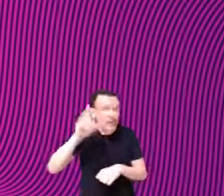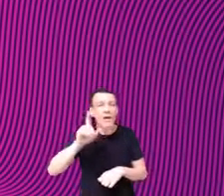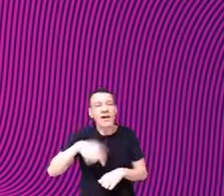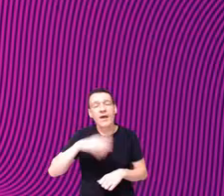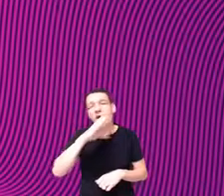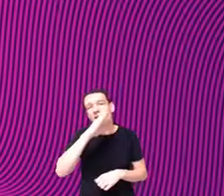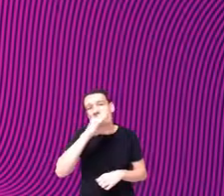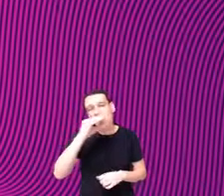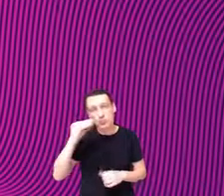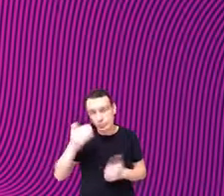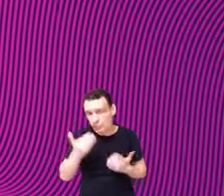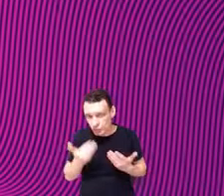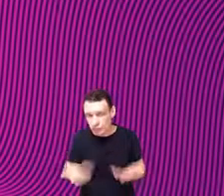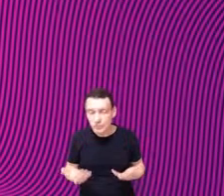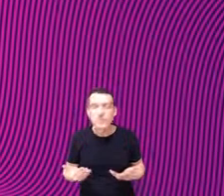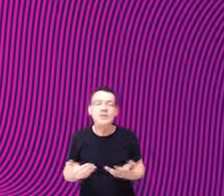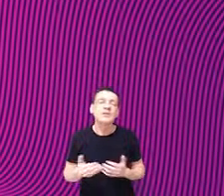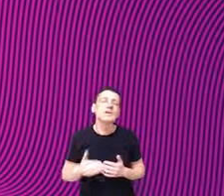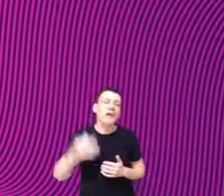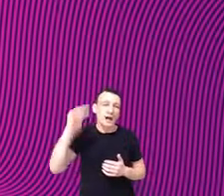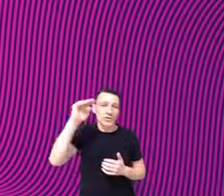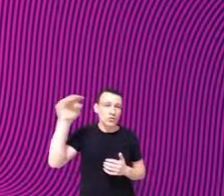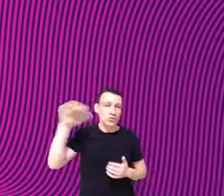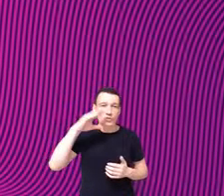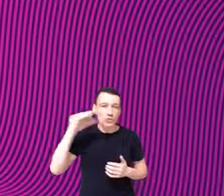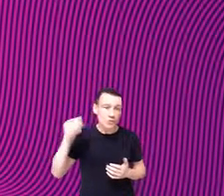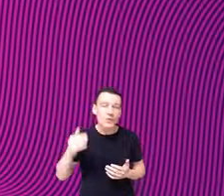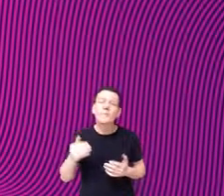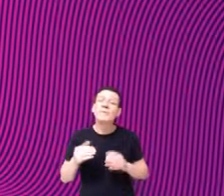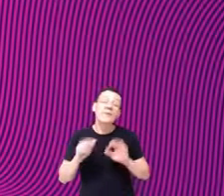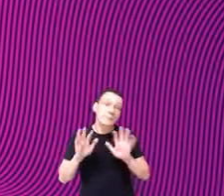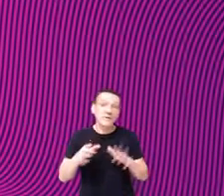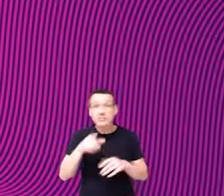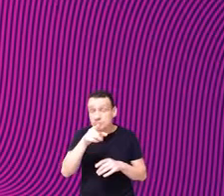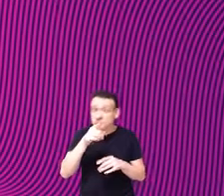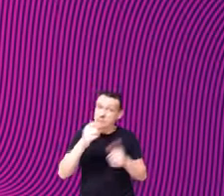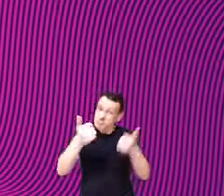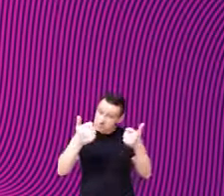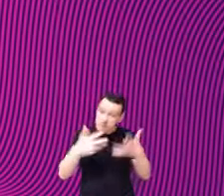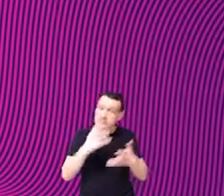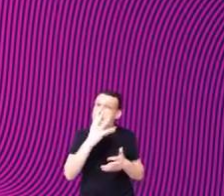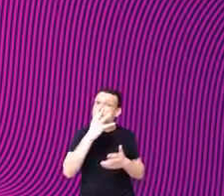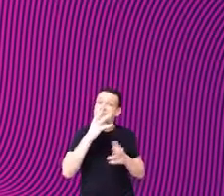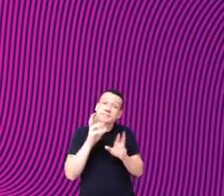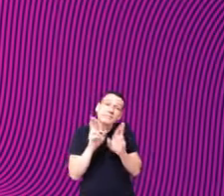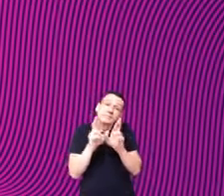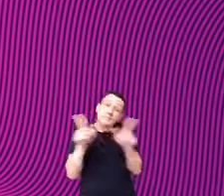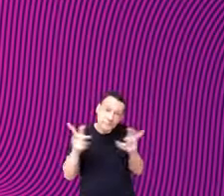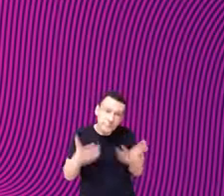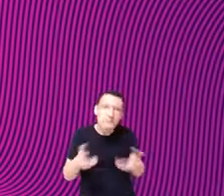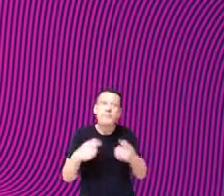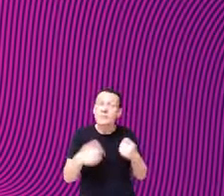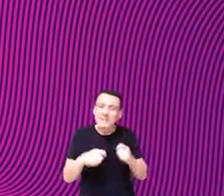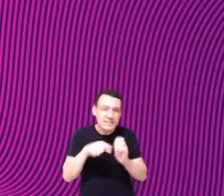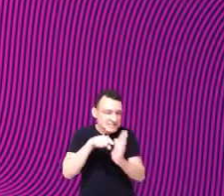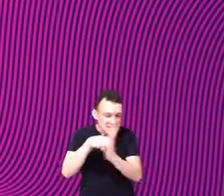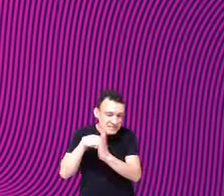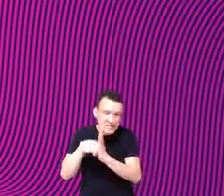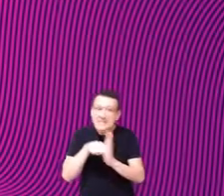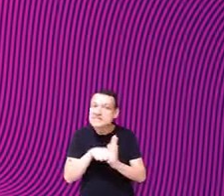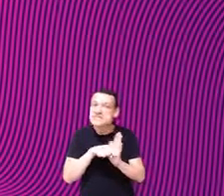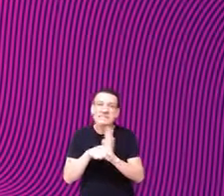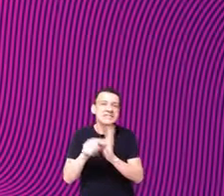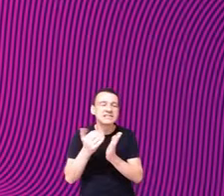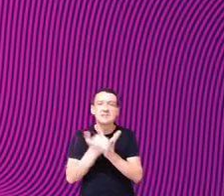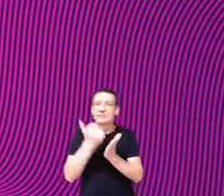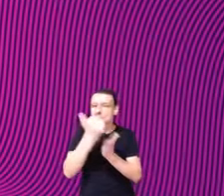questão em pediatria que é muito mais marcante, né? No desbalanço parece que tá exagerado, né, na